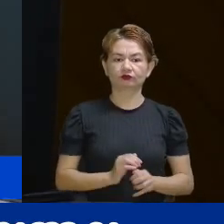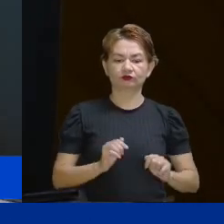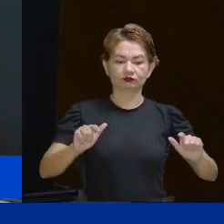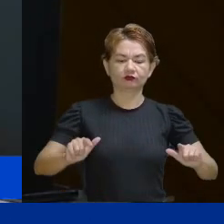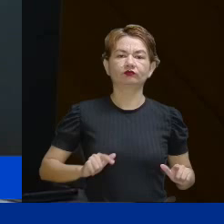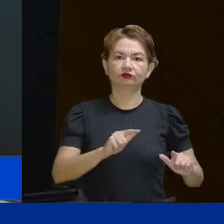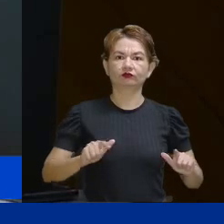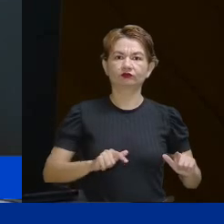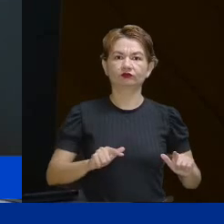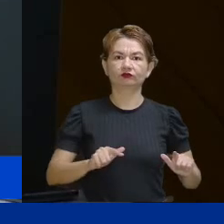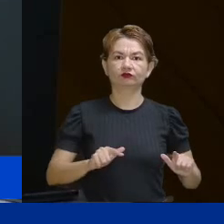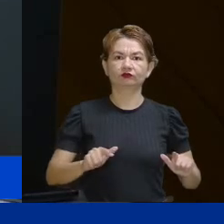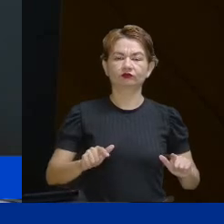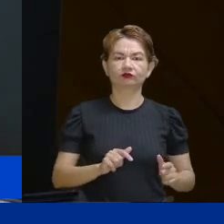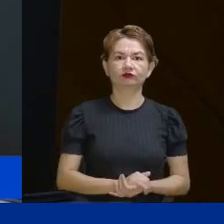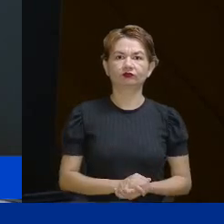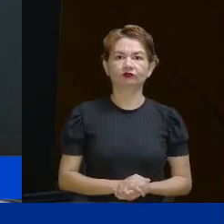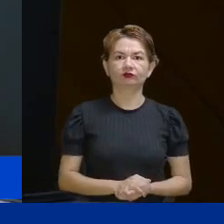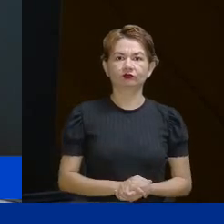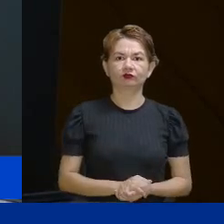número